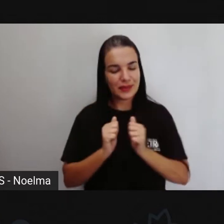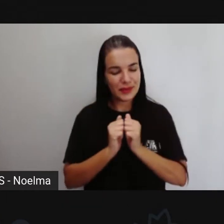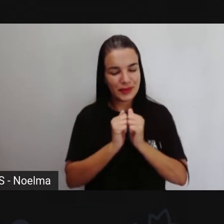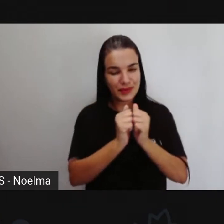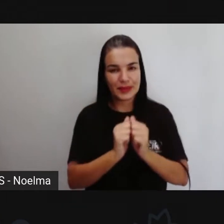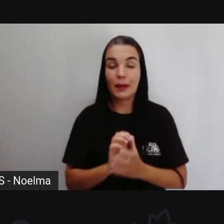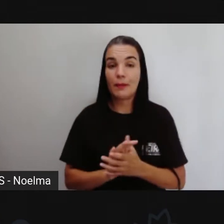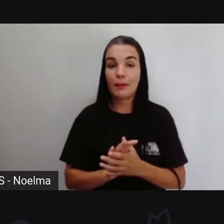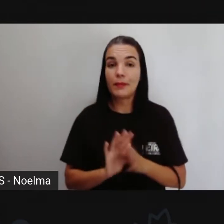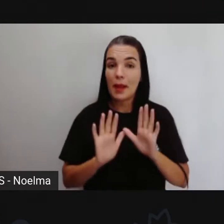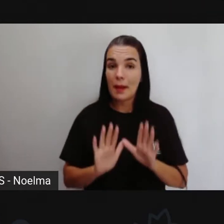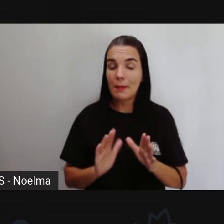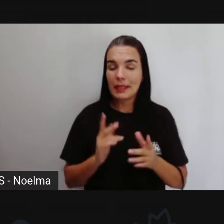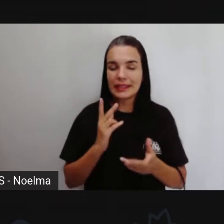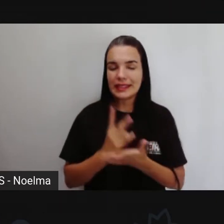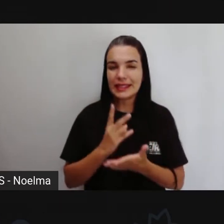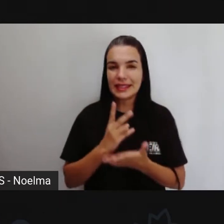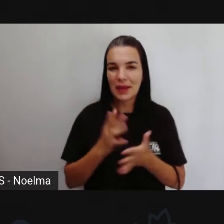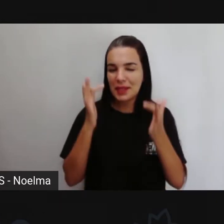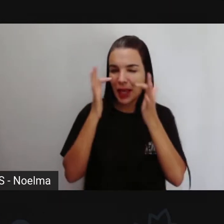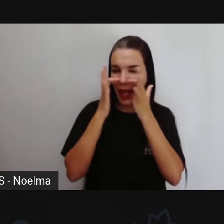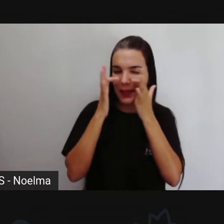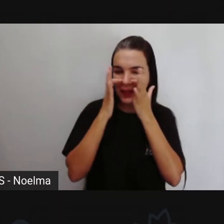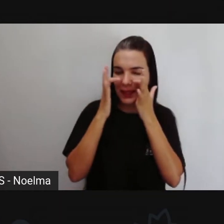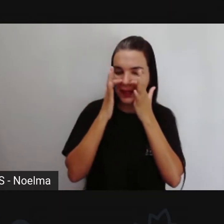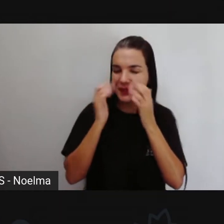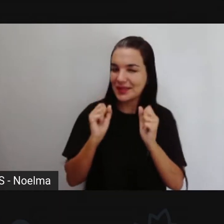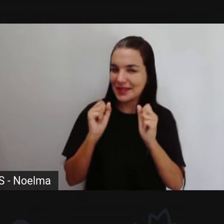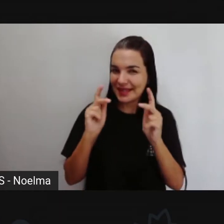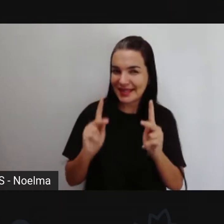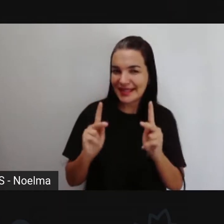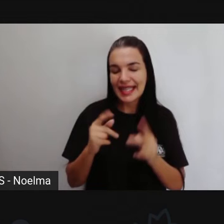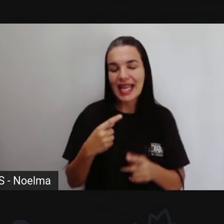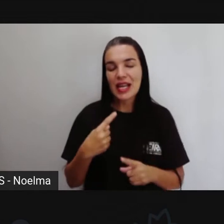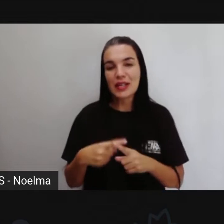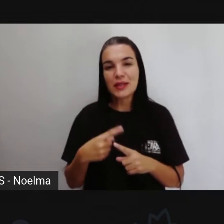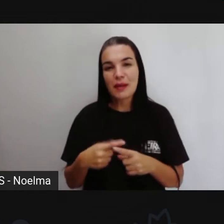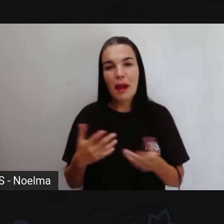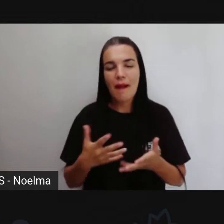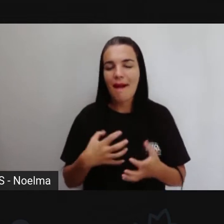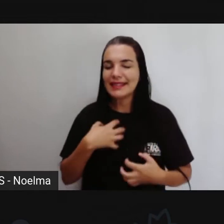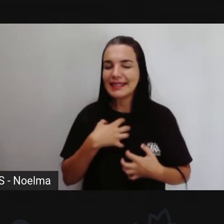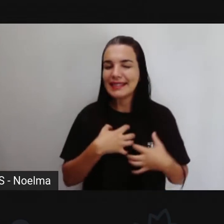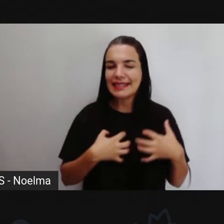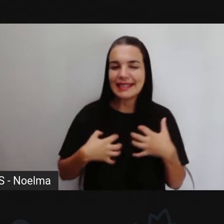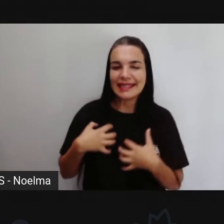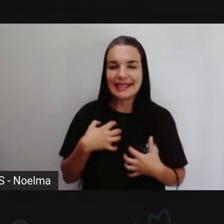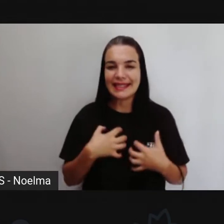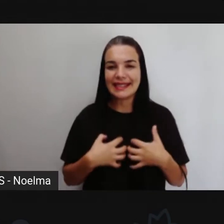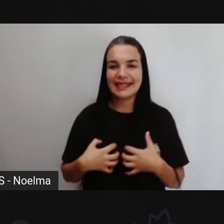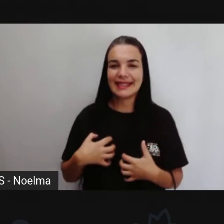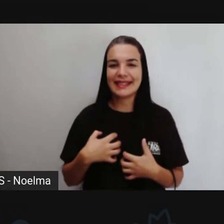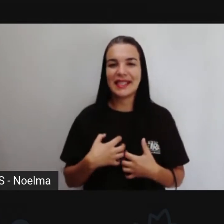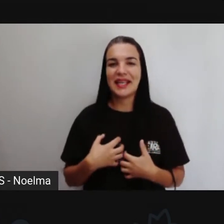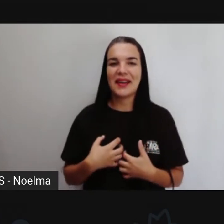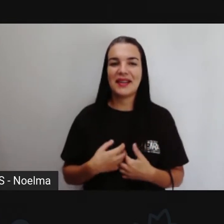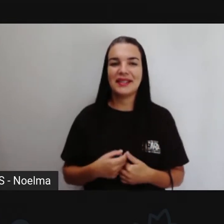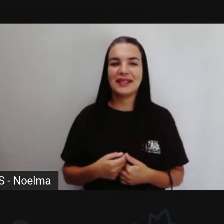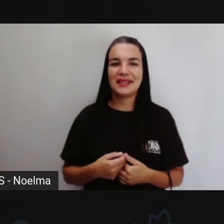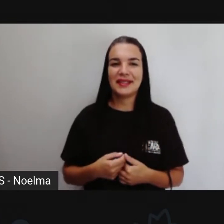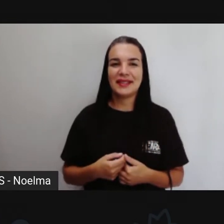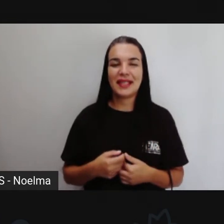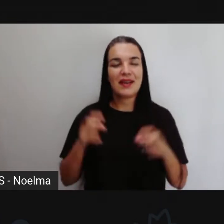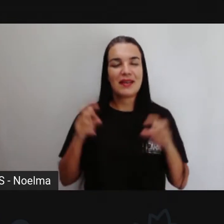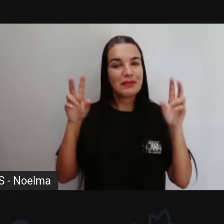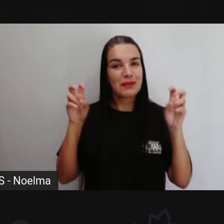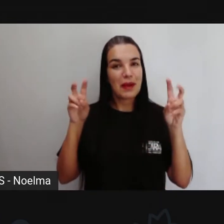aí ligadinho ou ligadinha, não é? Esperando aí, ó, ansioso ou ansiosa ao